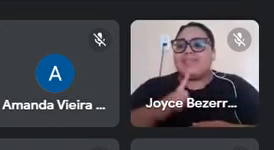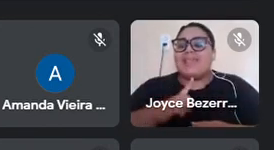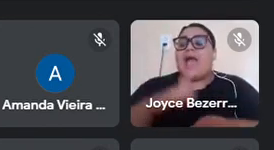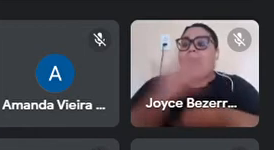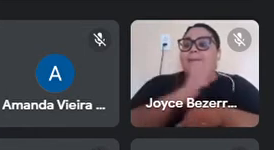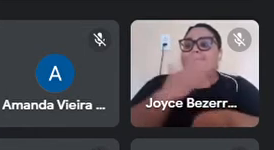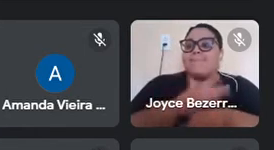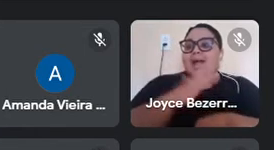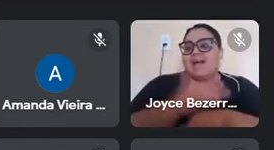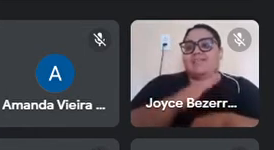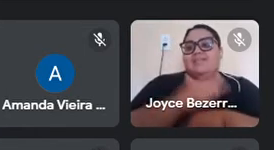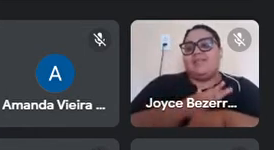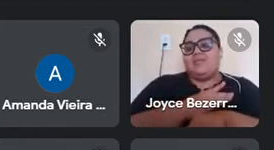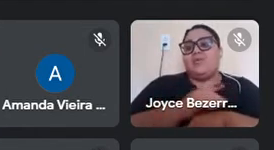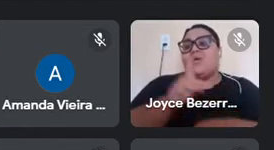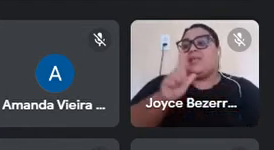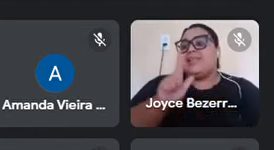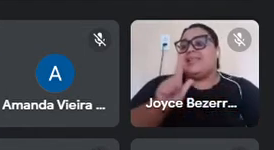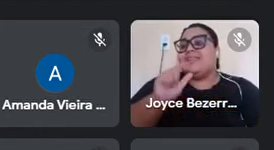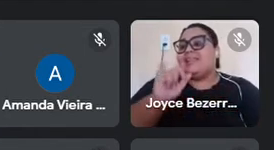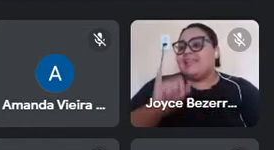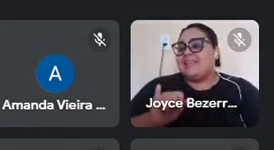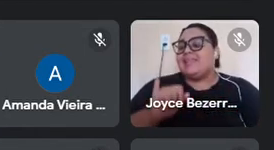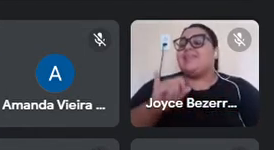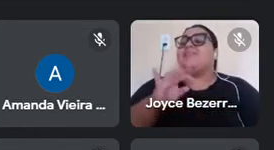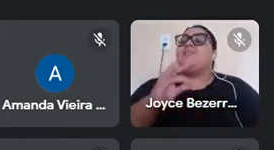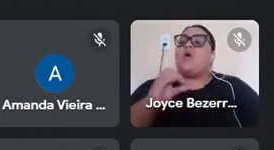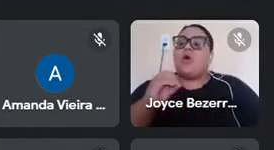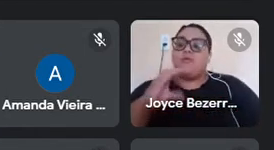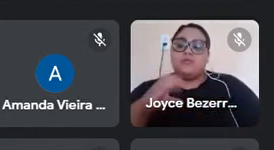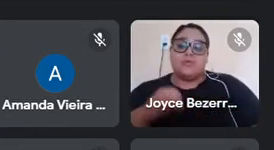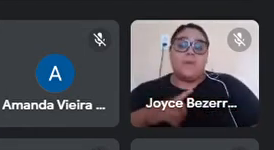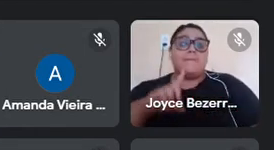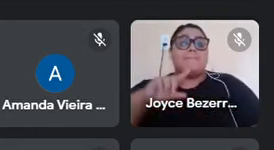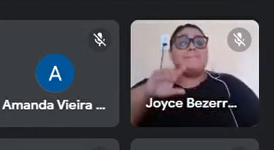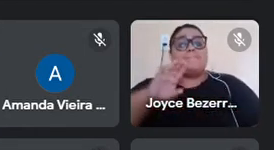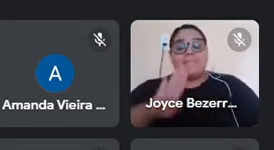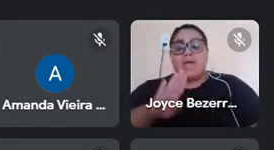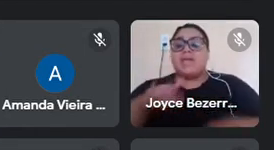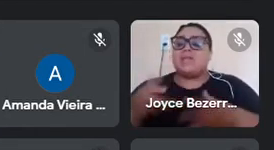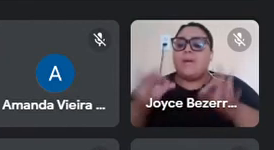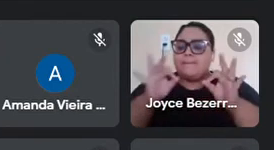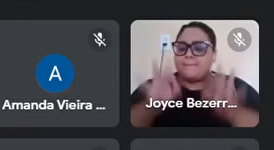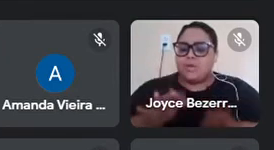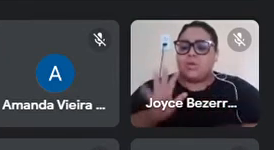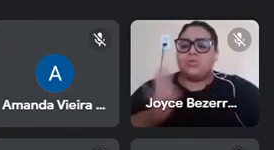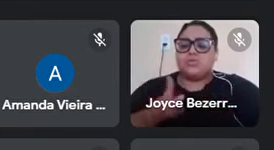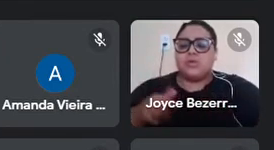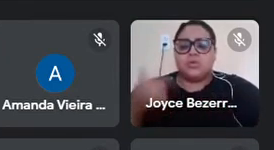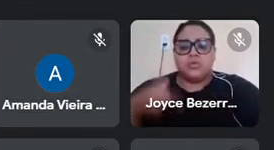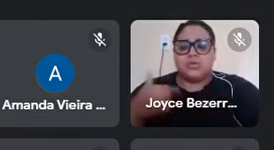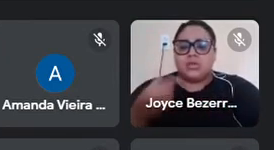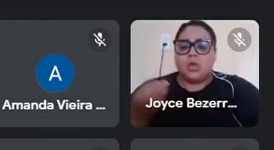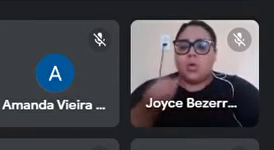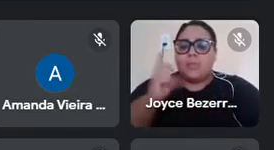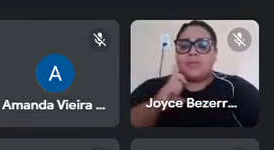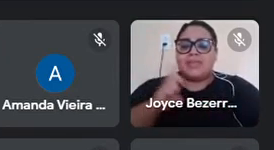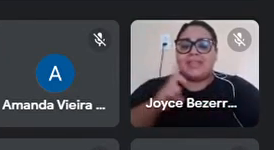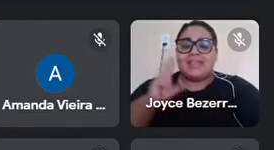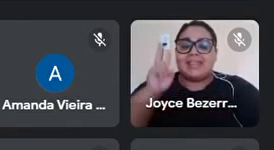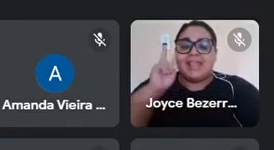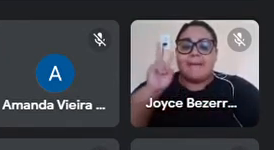B, certo? A gente já recebe os anticorpos prontos, então, por isso, a gente não gera células de memória. Não